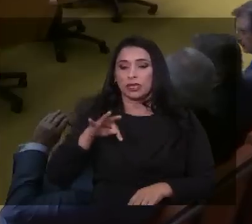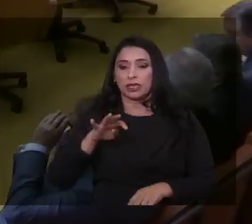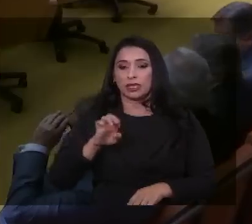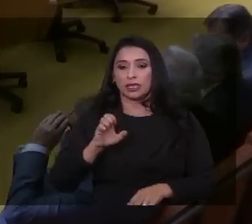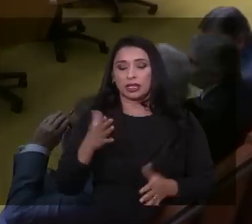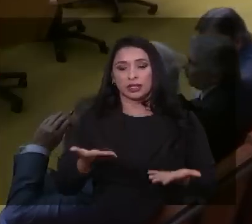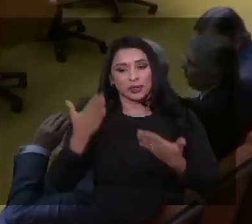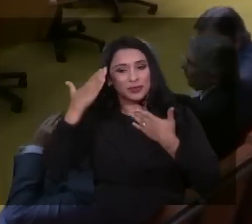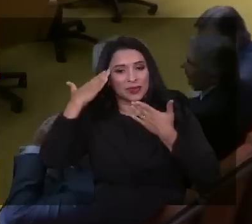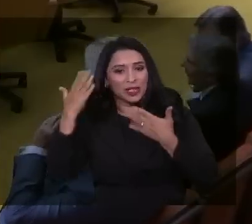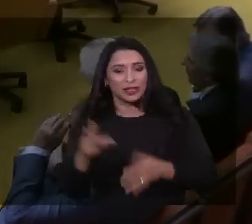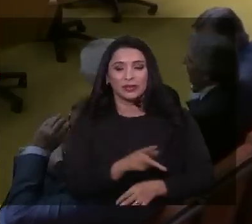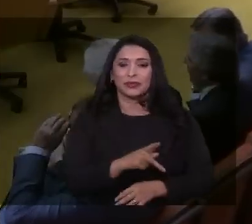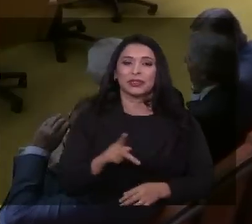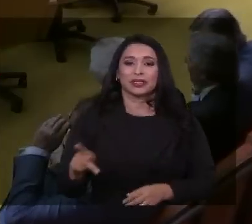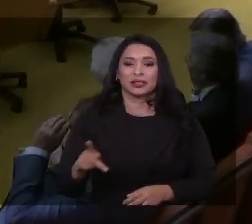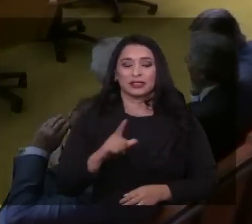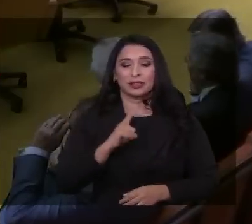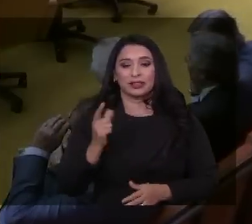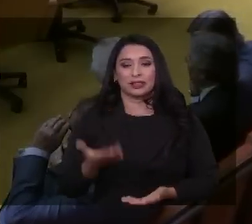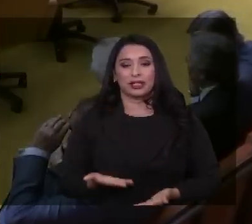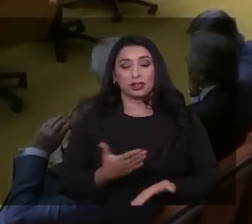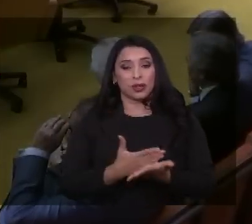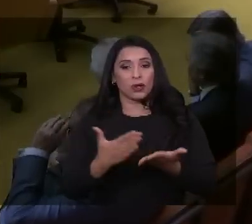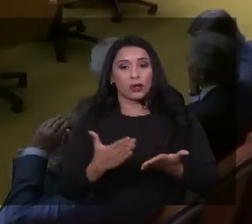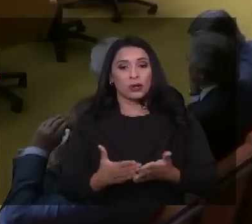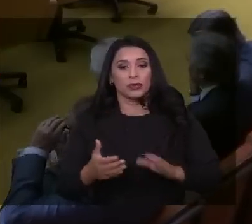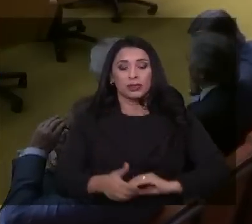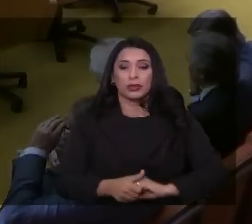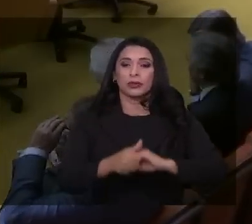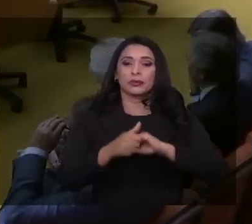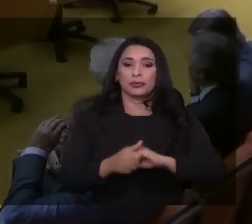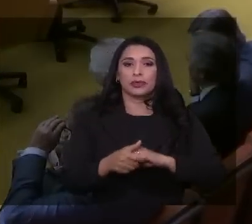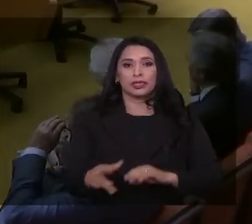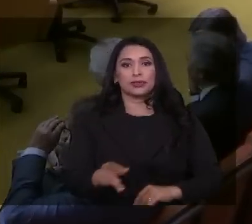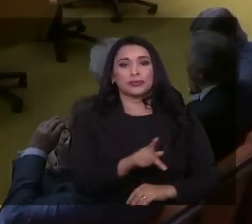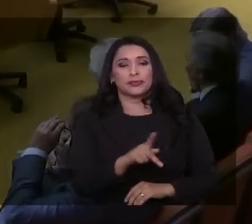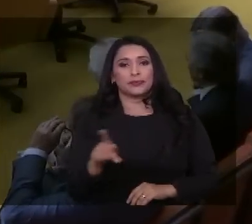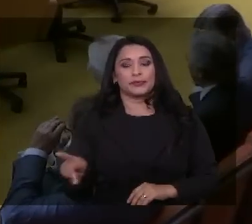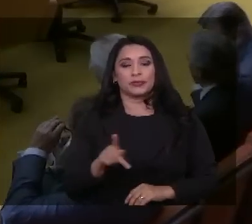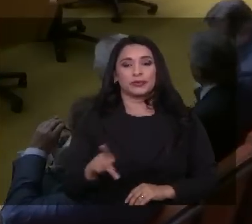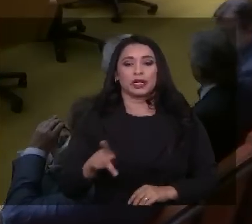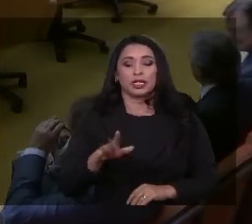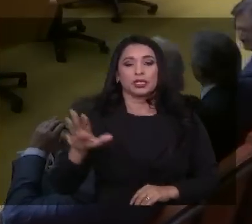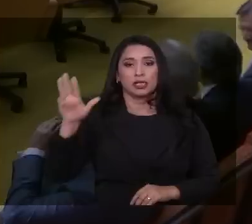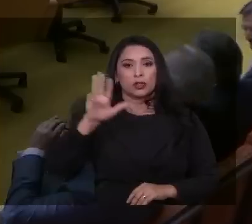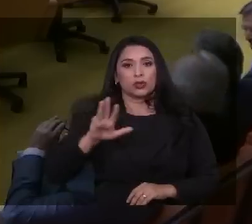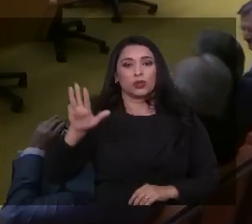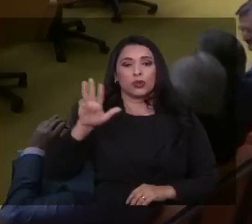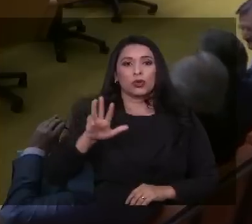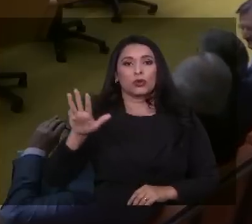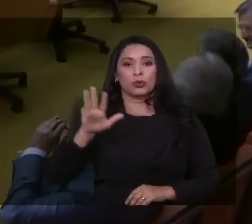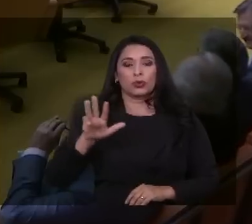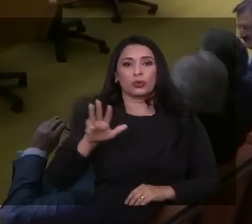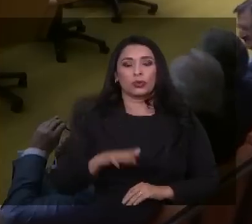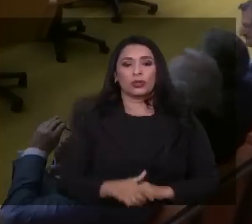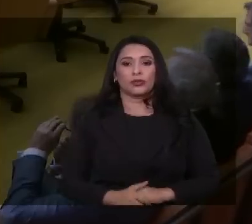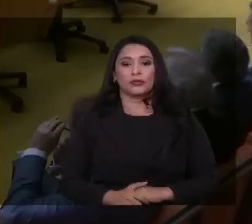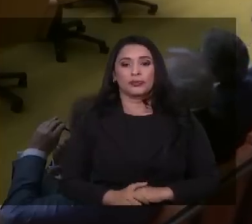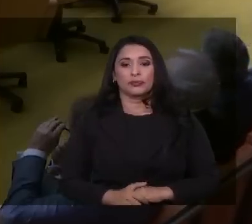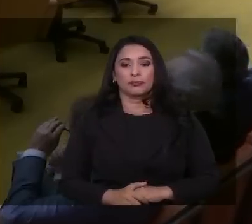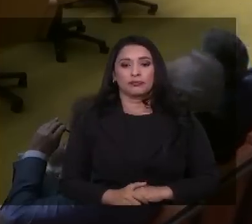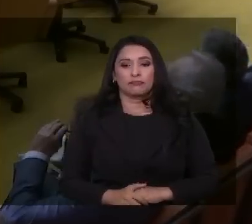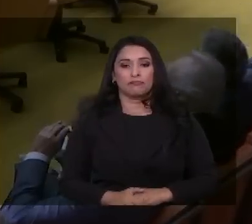senhor presidente. Inicio cumprimentando o santíssimo senhor presidente Luiz Inácio Lula da Silva, na pessoa